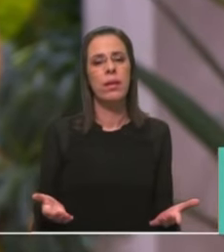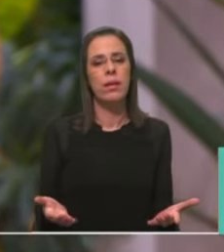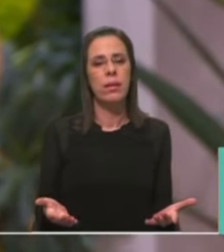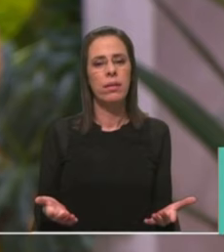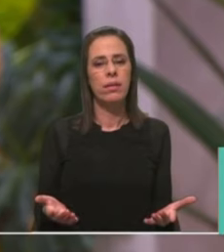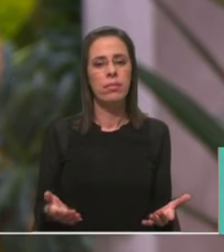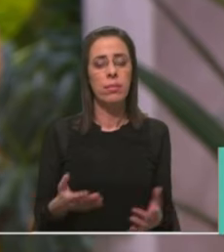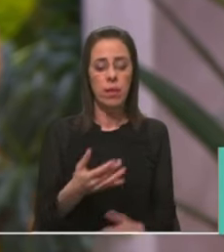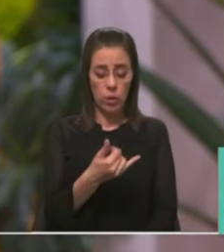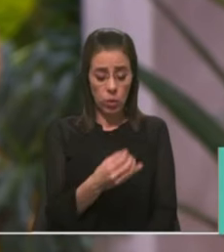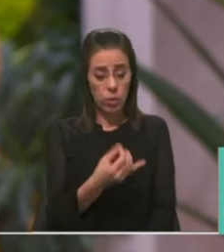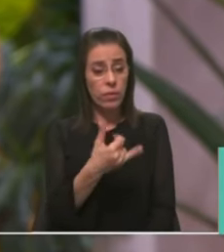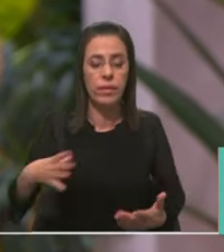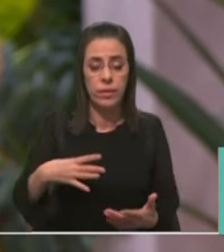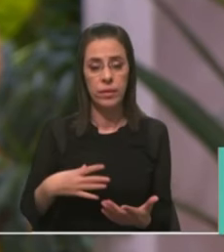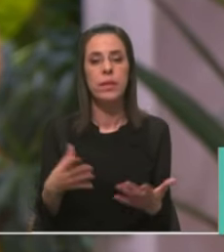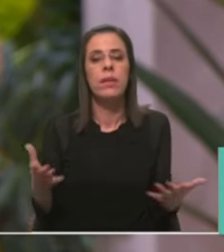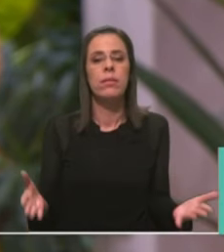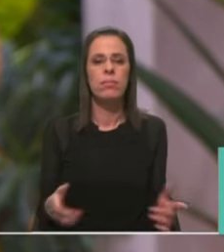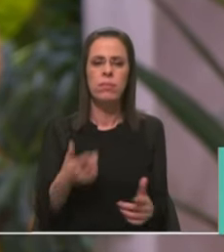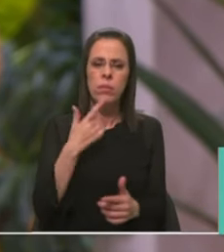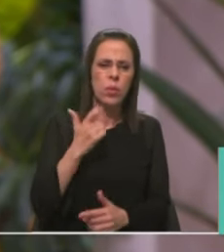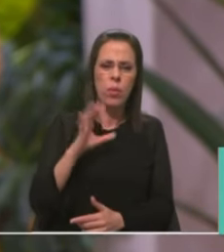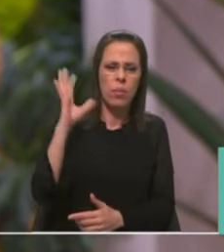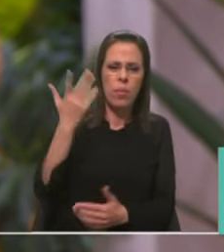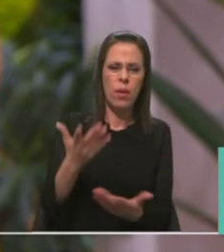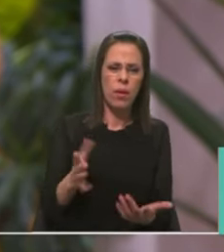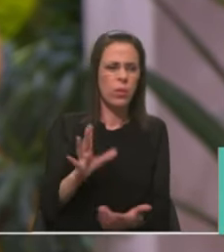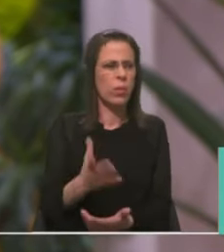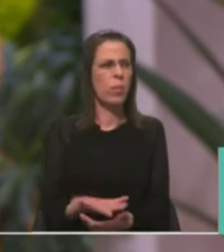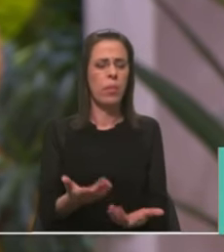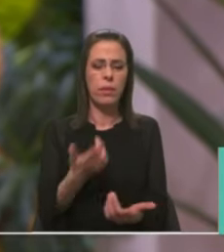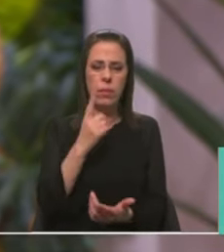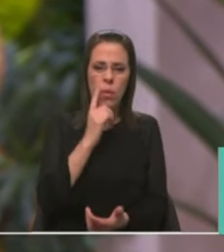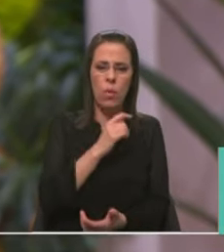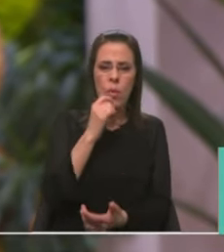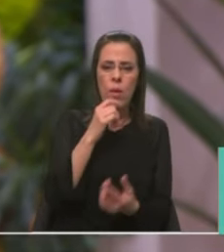em 2024, isto não pode acontecer num país assim, não, é só isto.